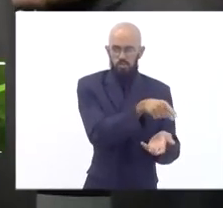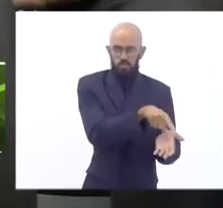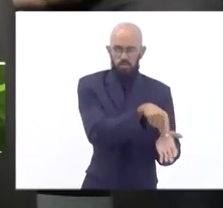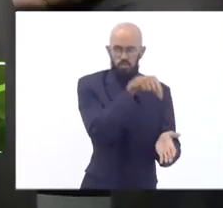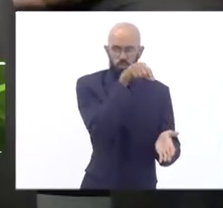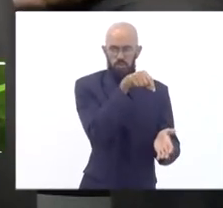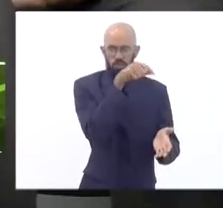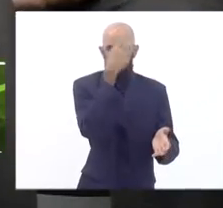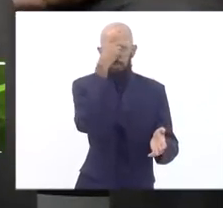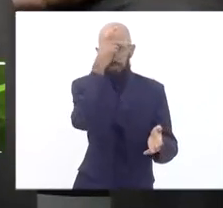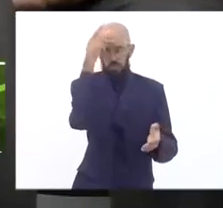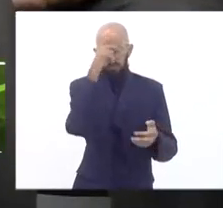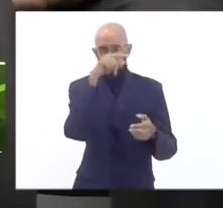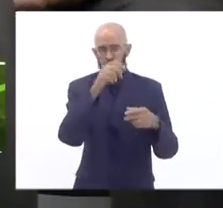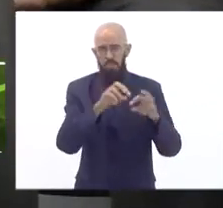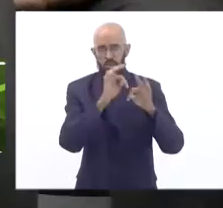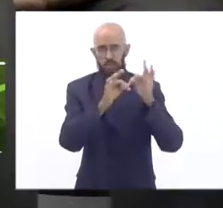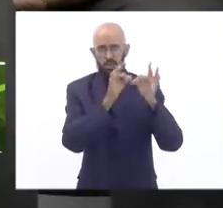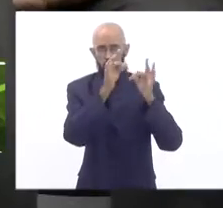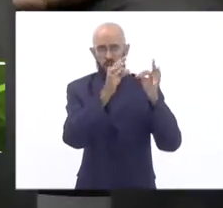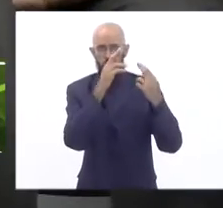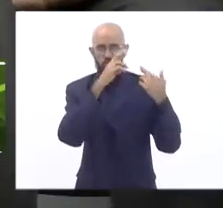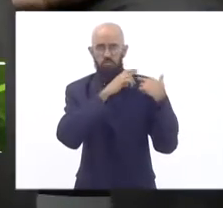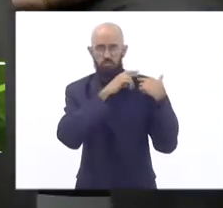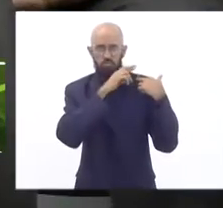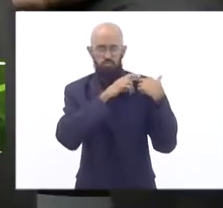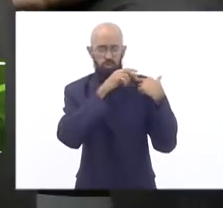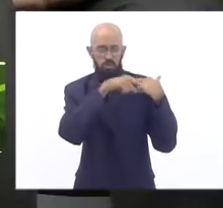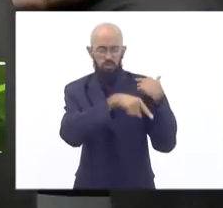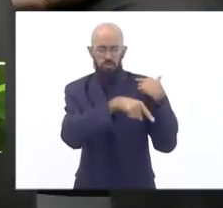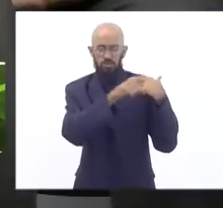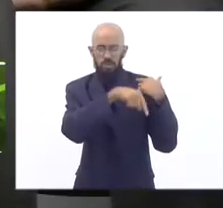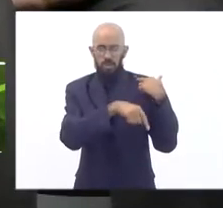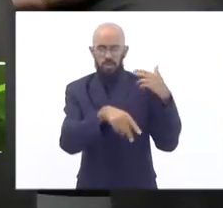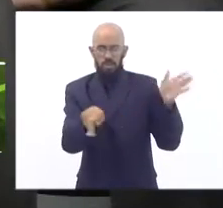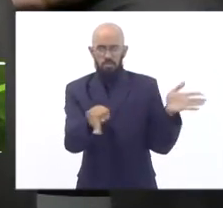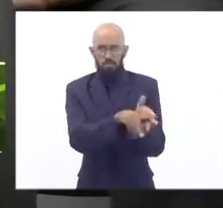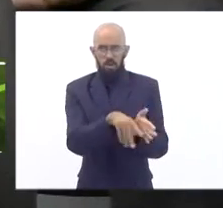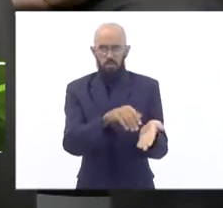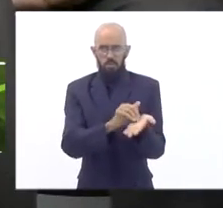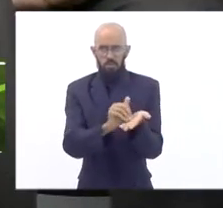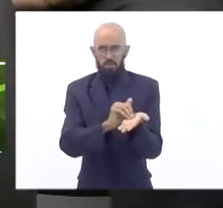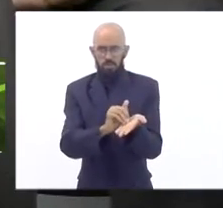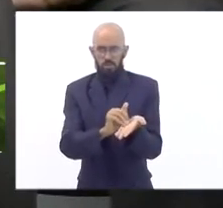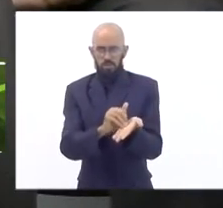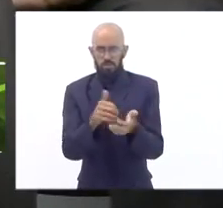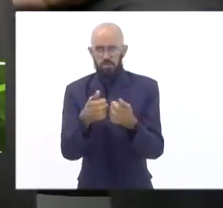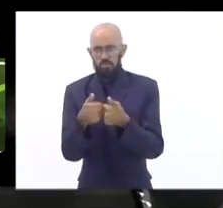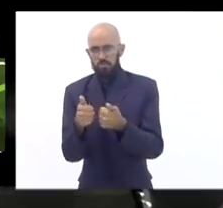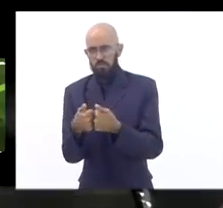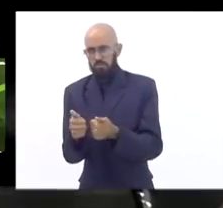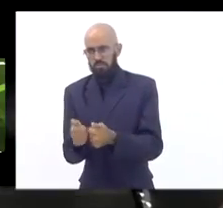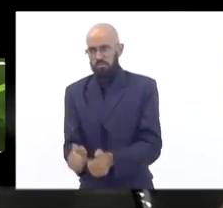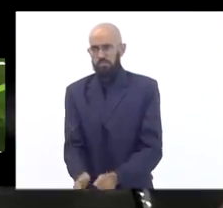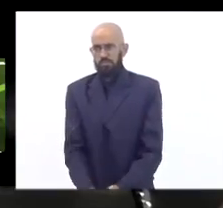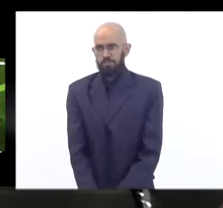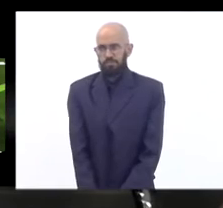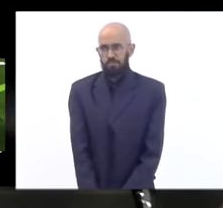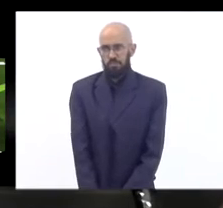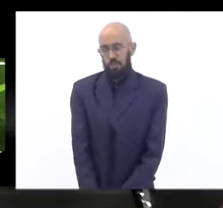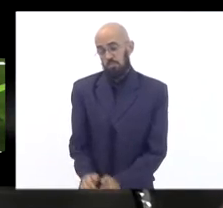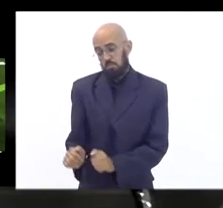um tema que era de responsabilidade da Secretaria de Transportes. Podemos dizer assim? Podemos dizer que